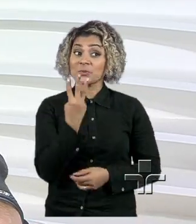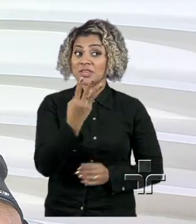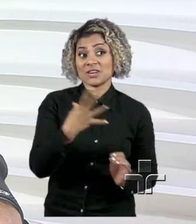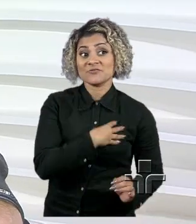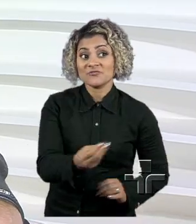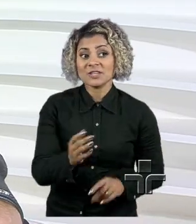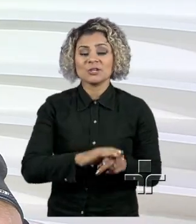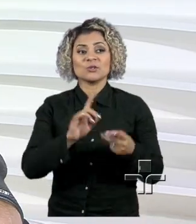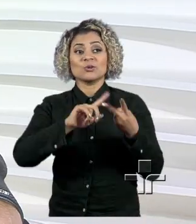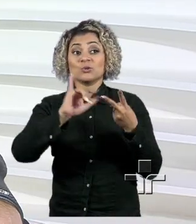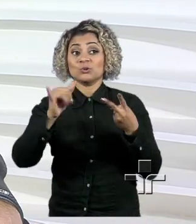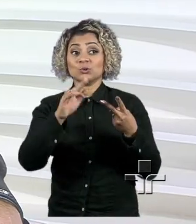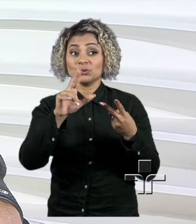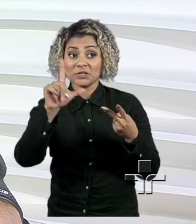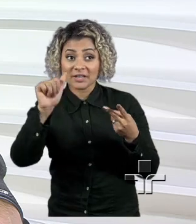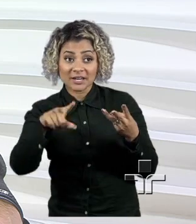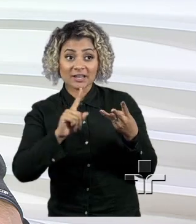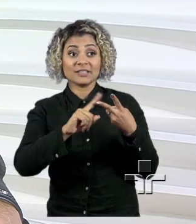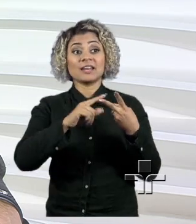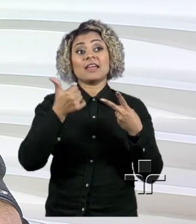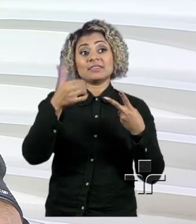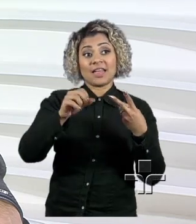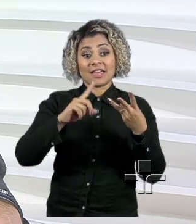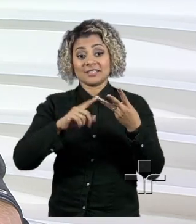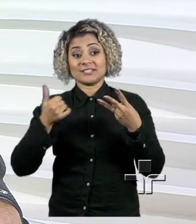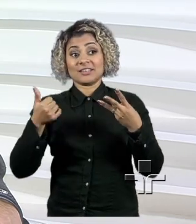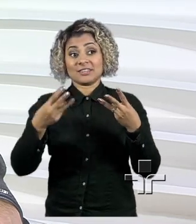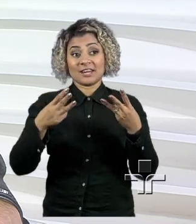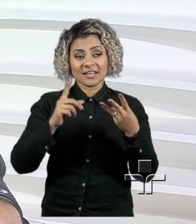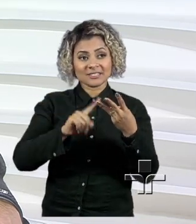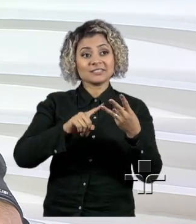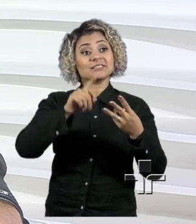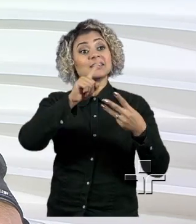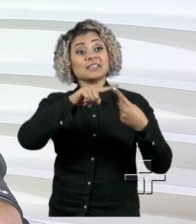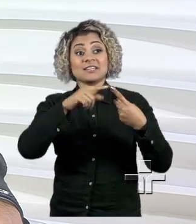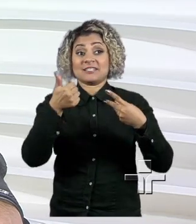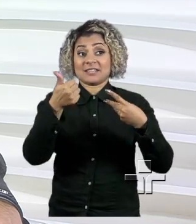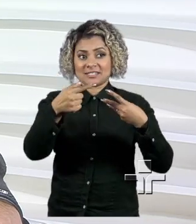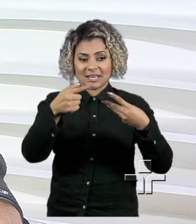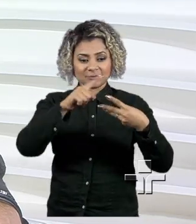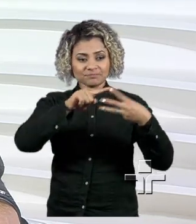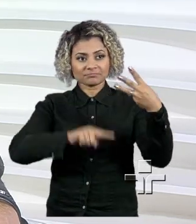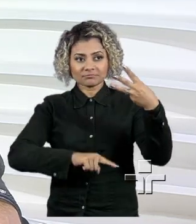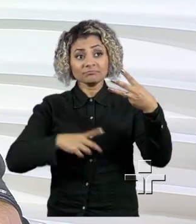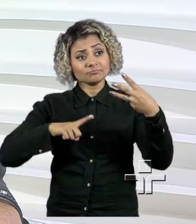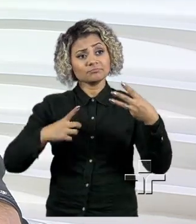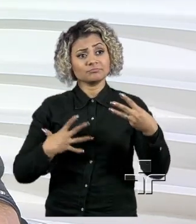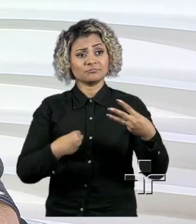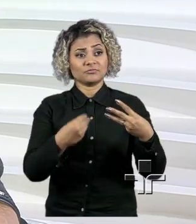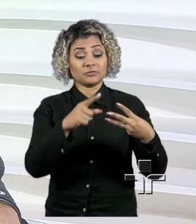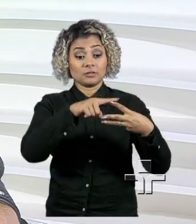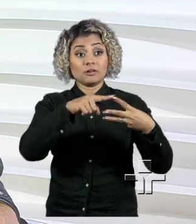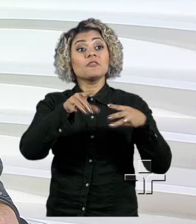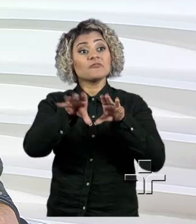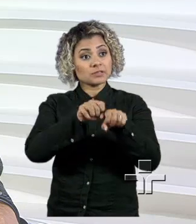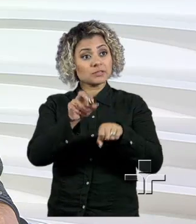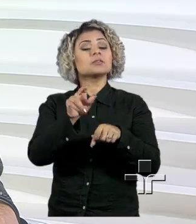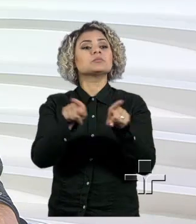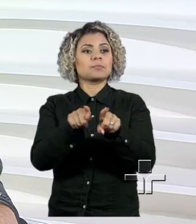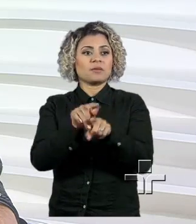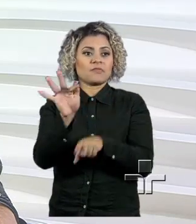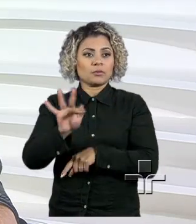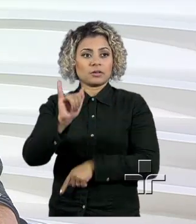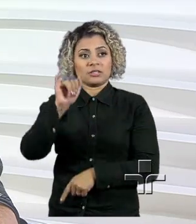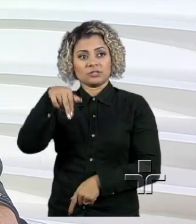a Ju de 11, a Bela de 13, o Mar de 17, meus orgulhos. Uma passou em 4 universidades, ele está cursando o INSPER e ele começou